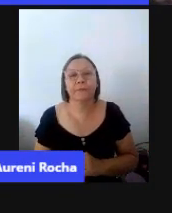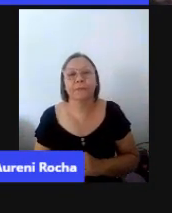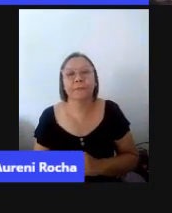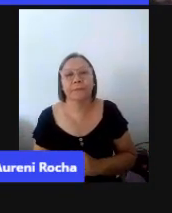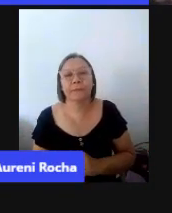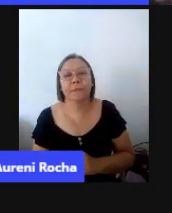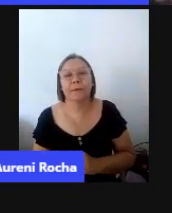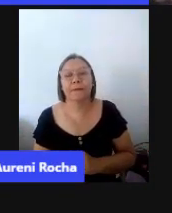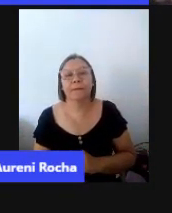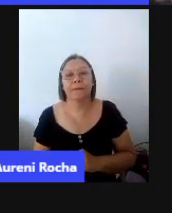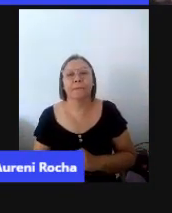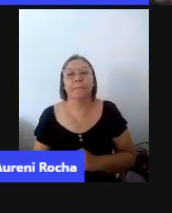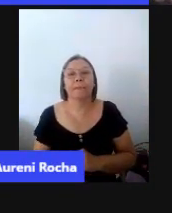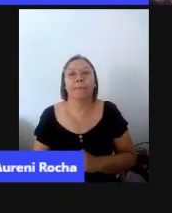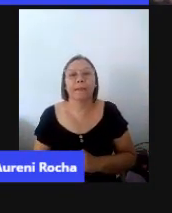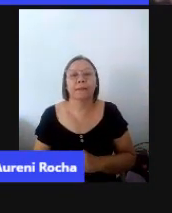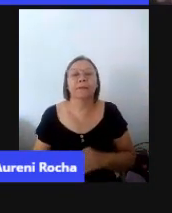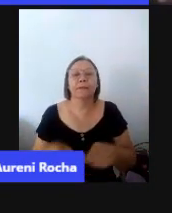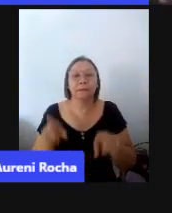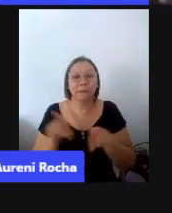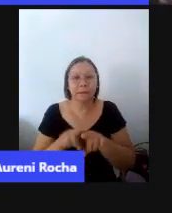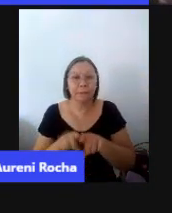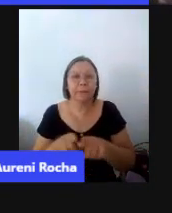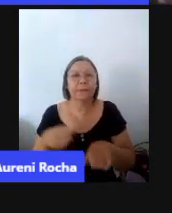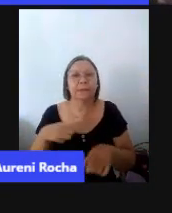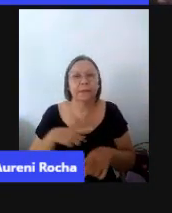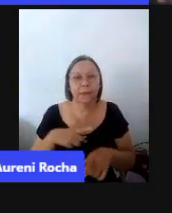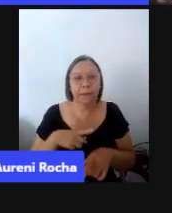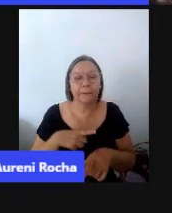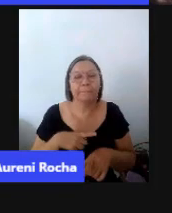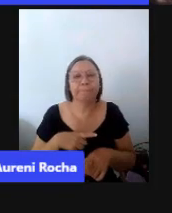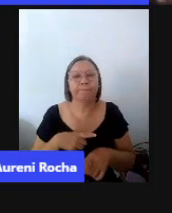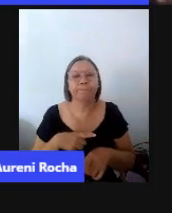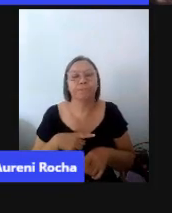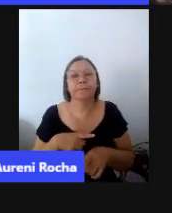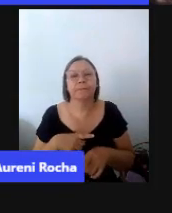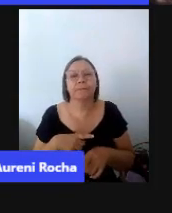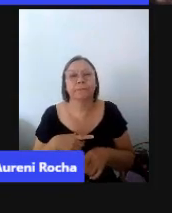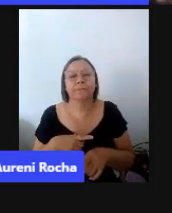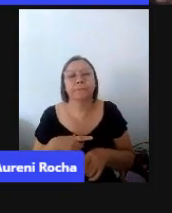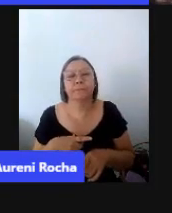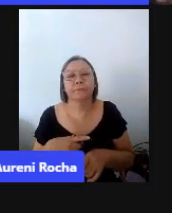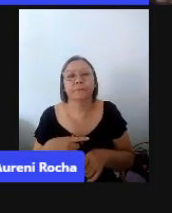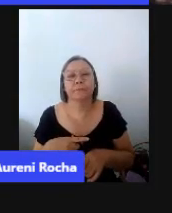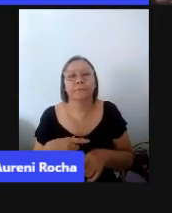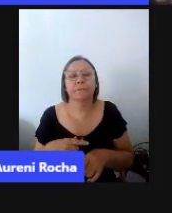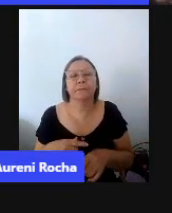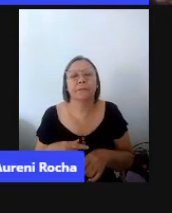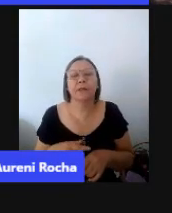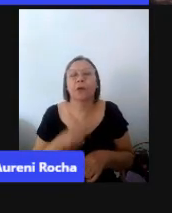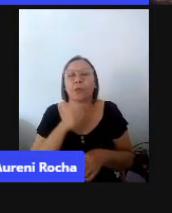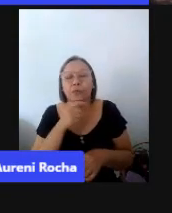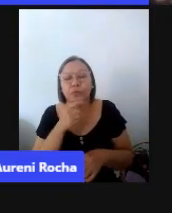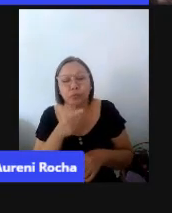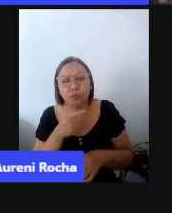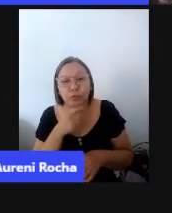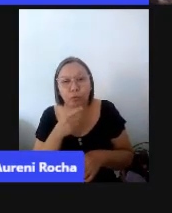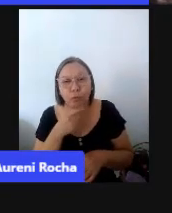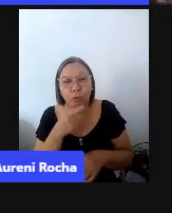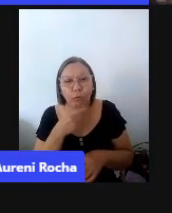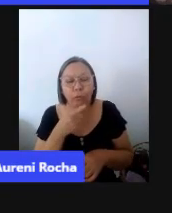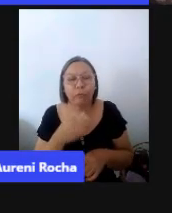Bom, fora isso, a gente tem aí no site o contato. Então, qualquer dúvida e